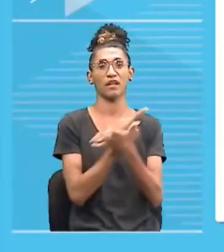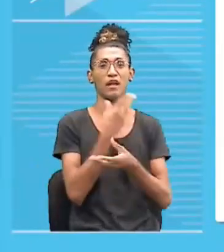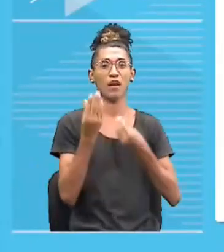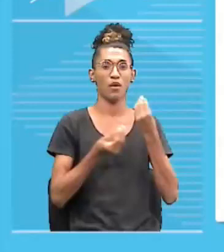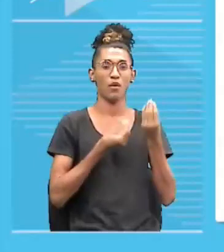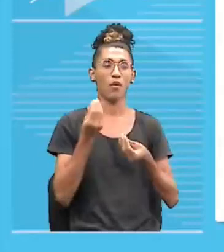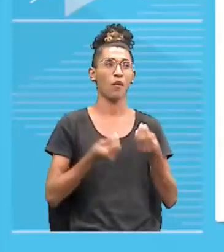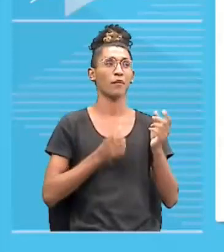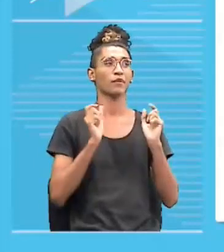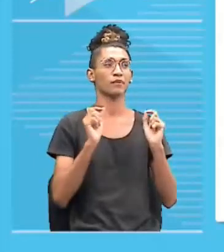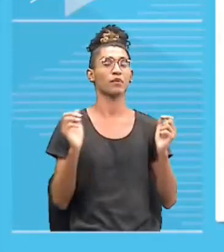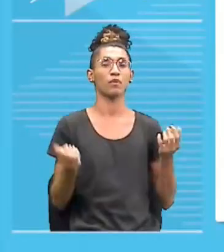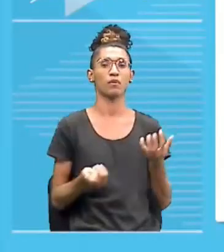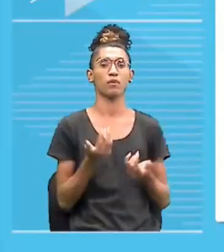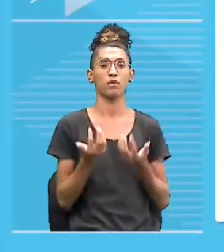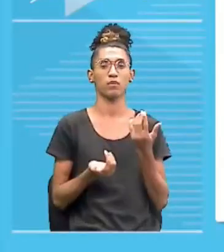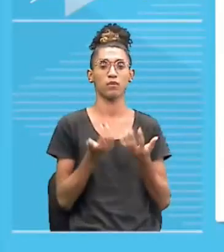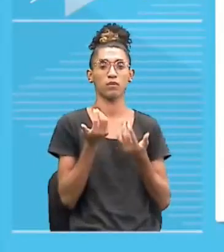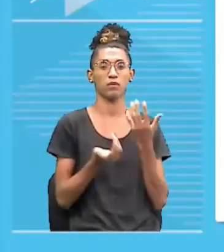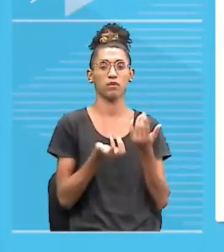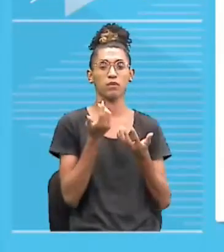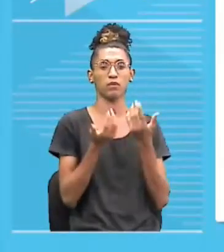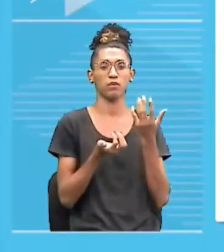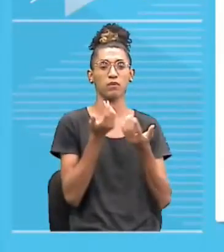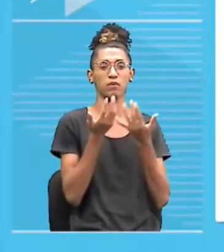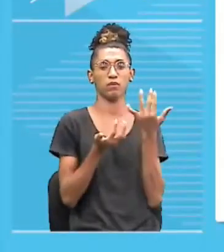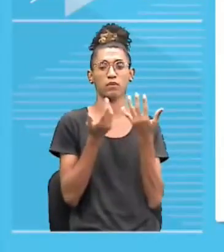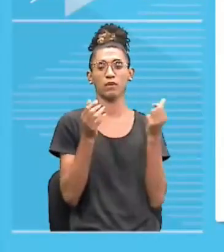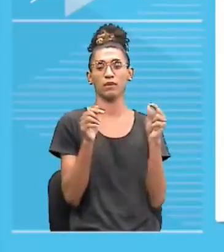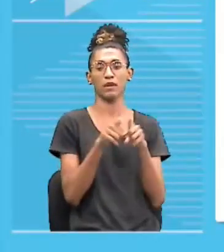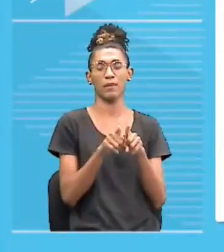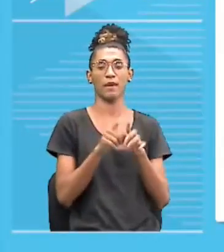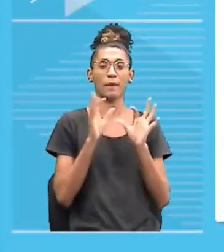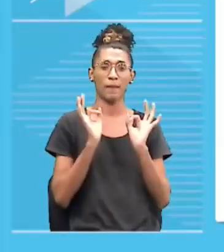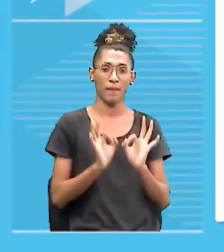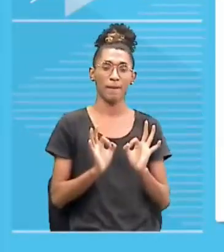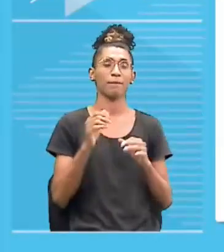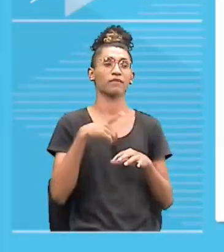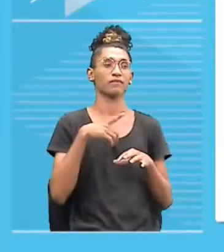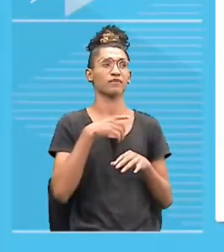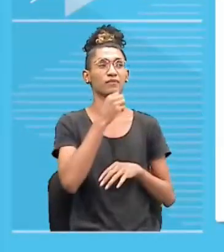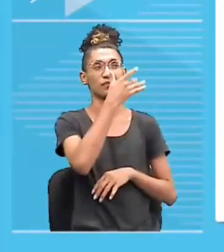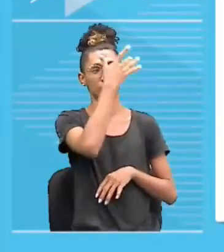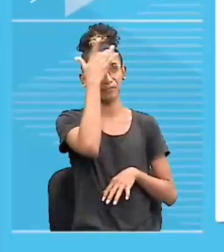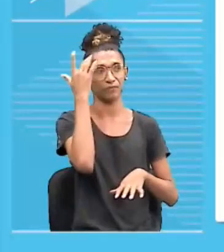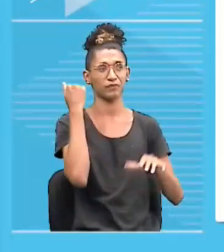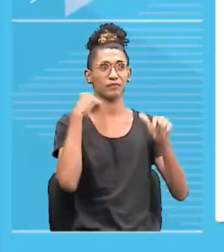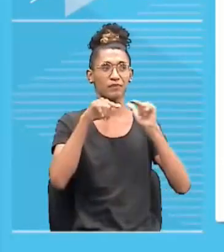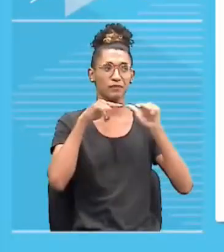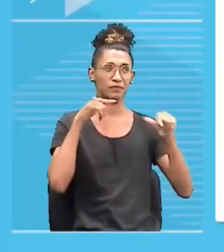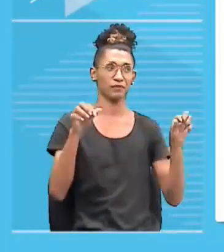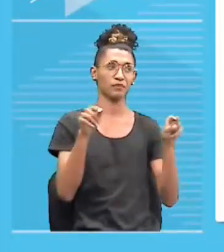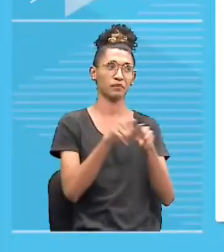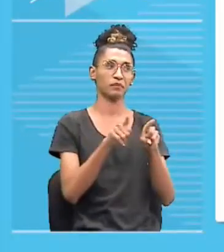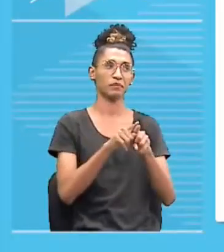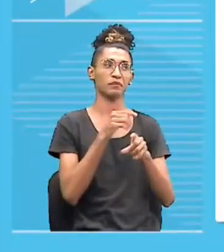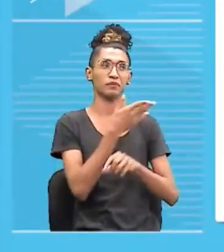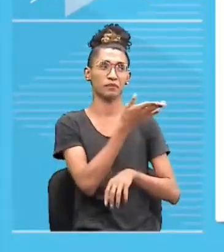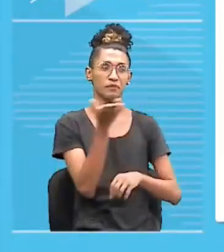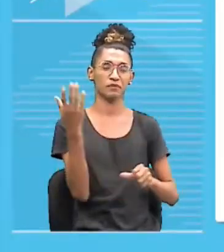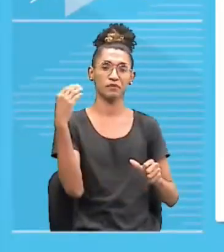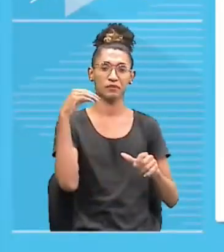de vapor, certo? E aqui nós temos funcionários, né? Colaboradores